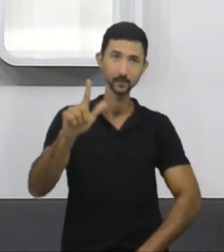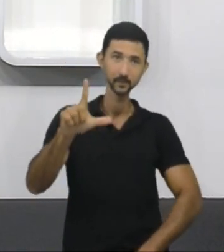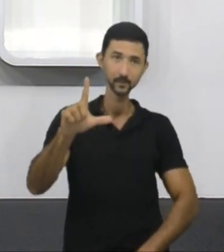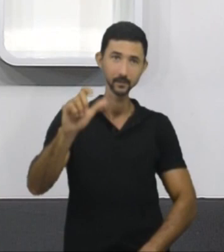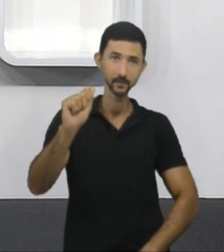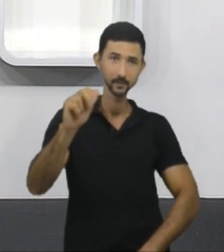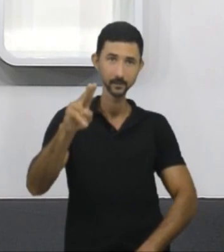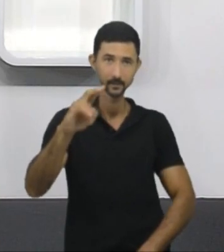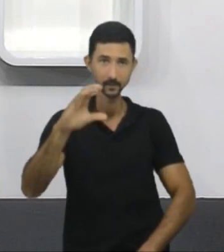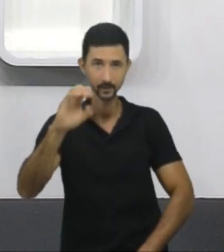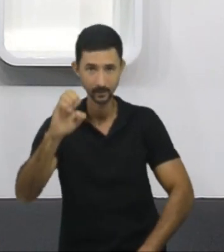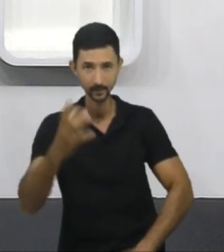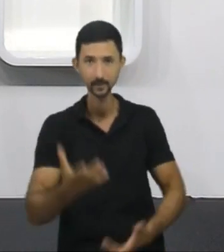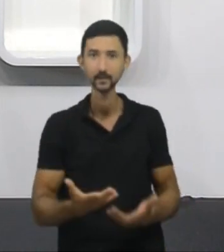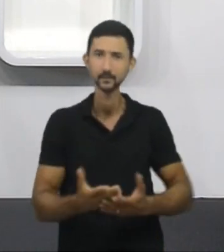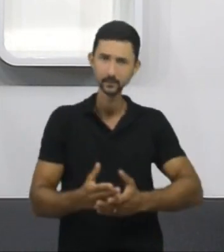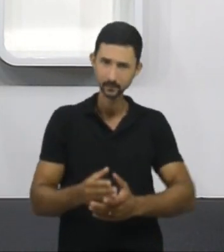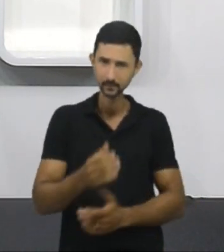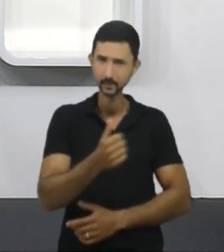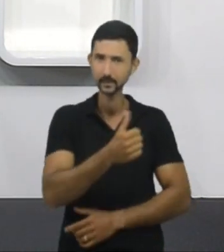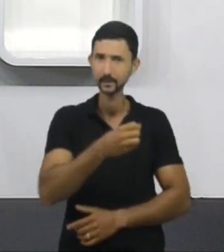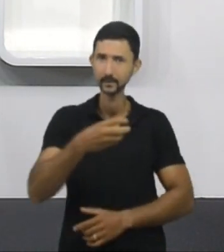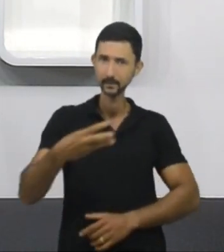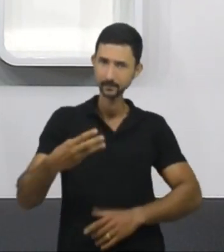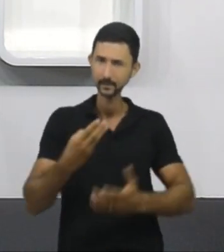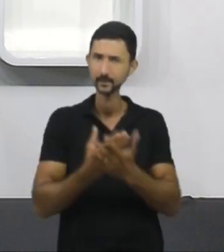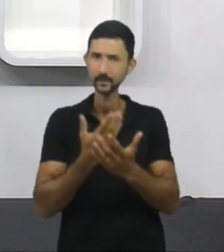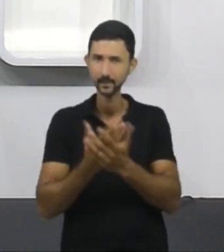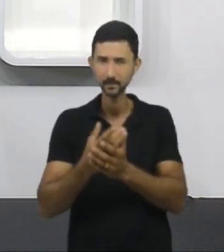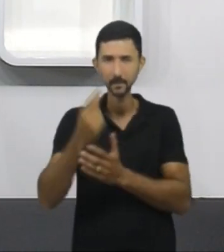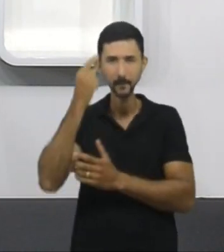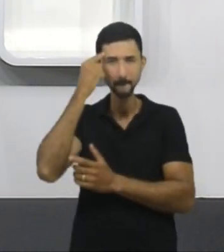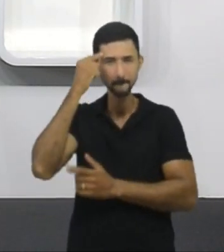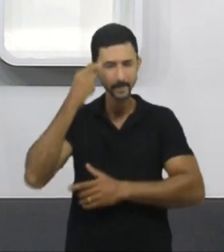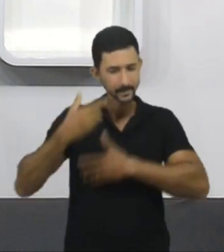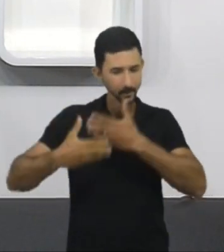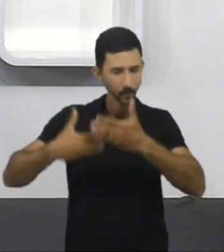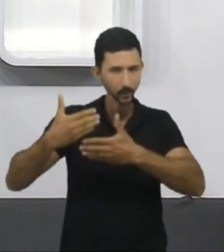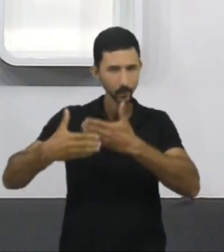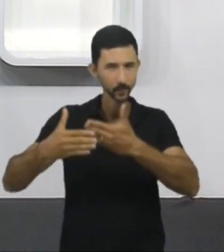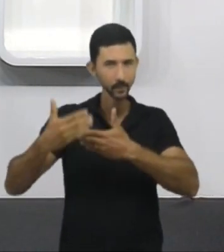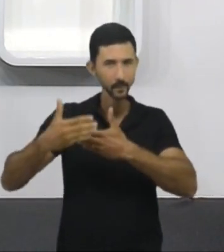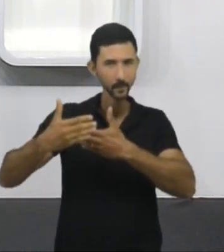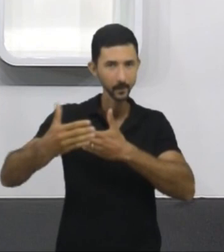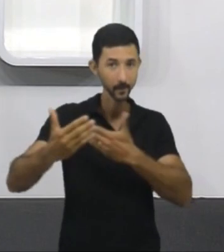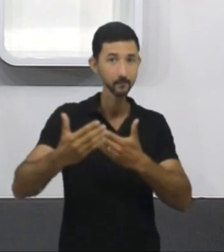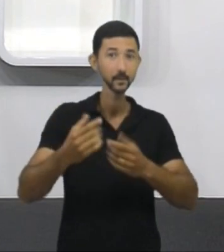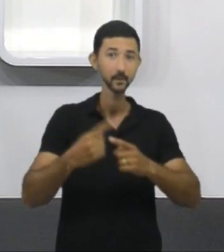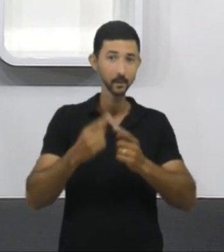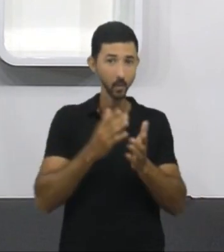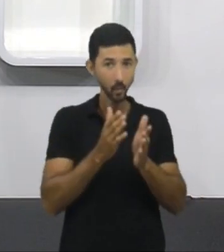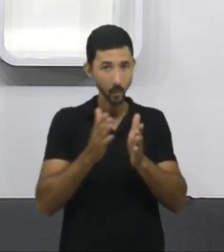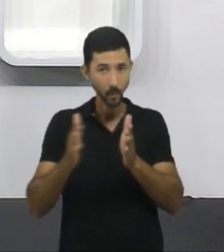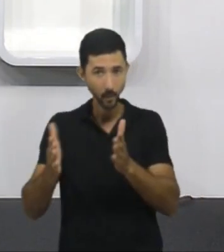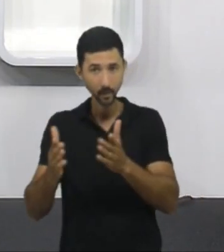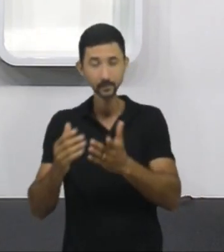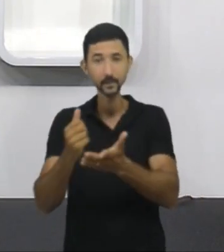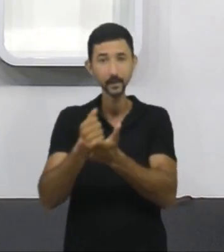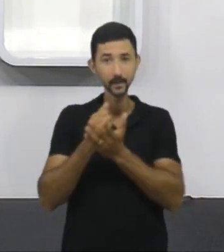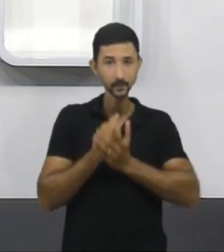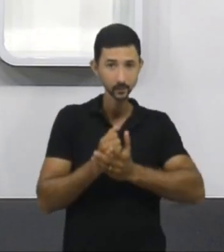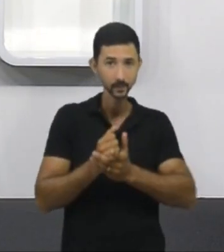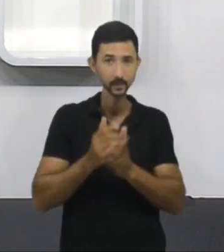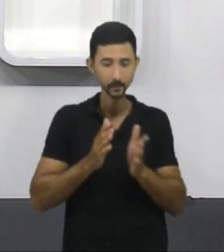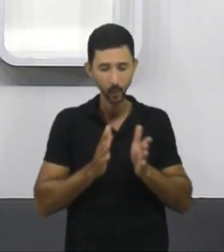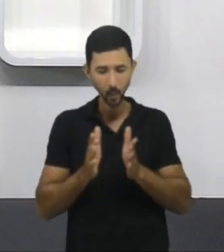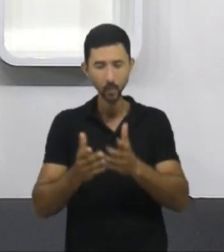nossa 13ª aula. É muito importante que você pense a respeito dessa sequência, porque é essa sequência que vai te ajudar também